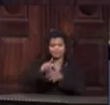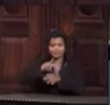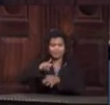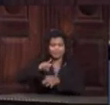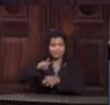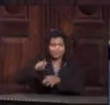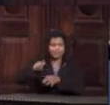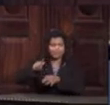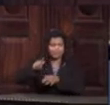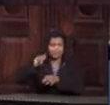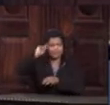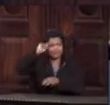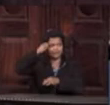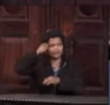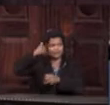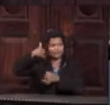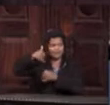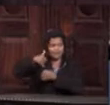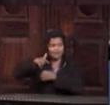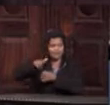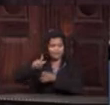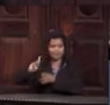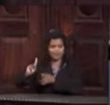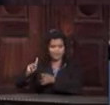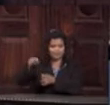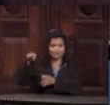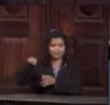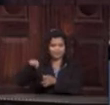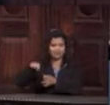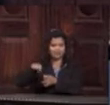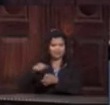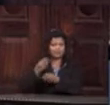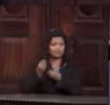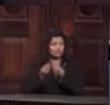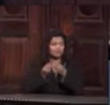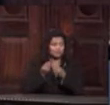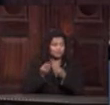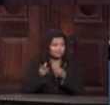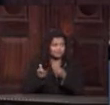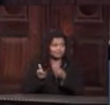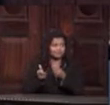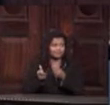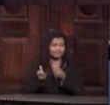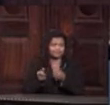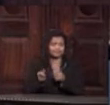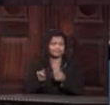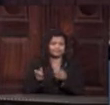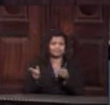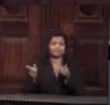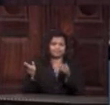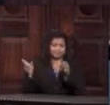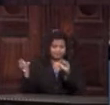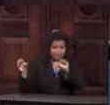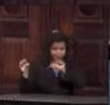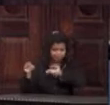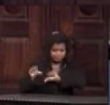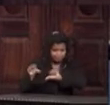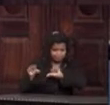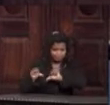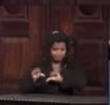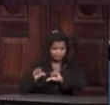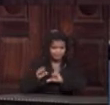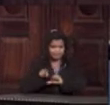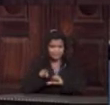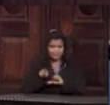parte sempre fez parte do enredo do golpe o desmonte a